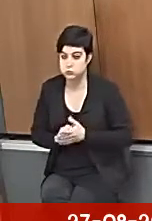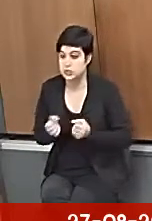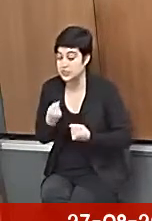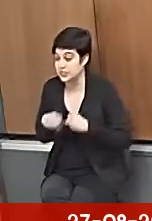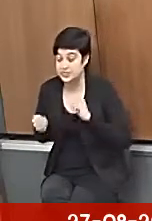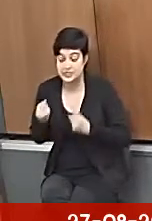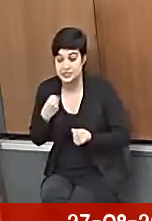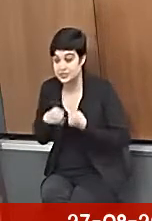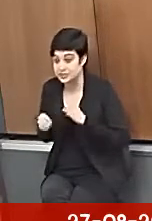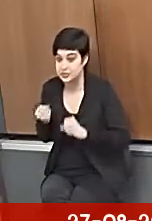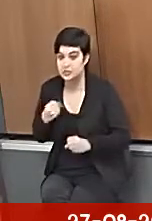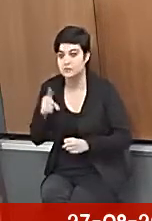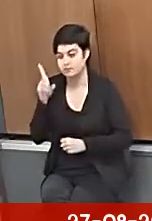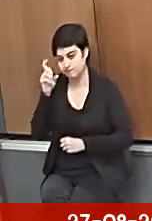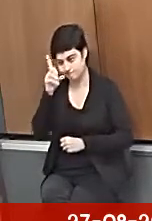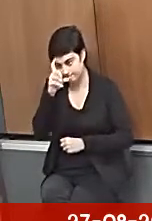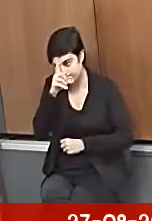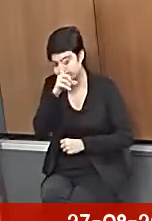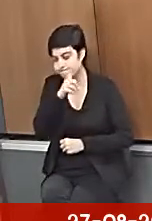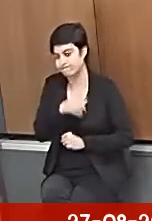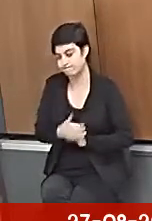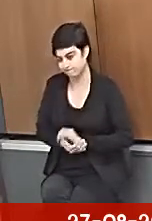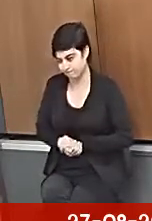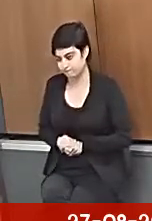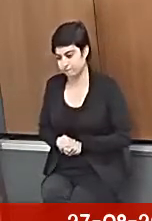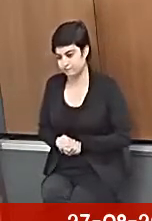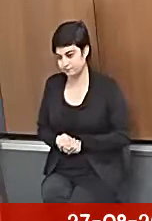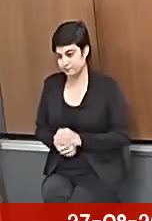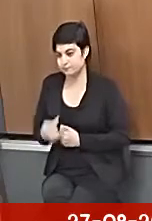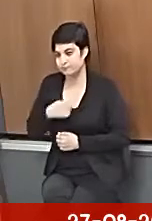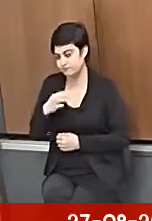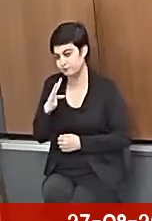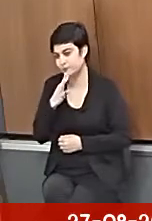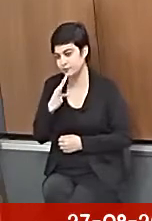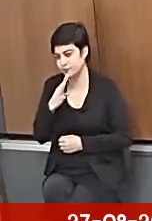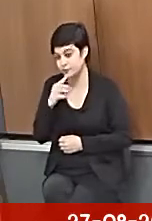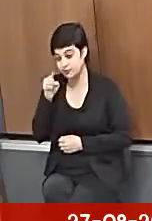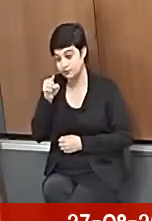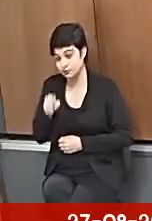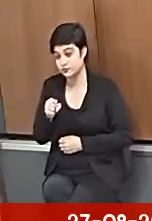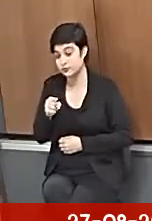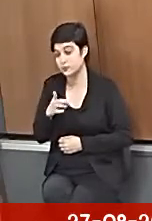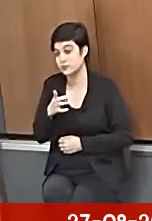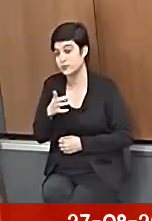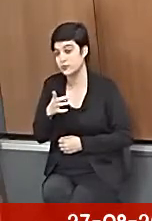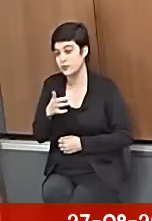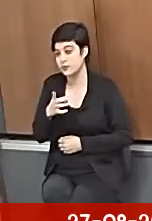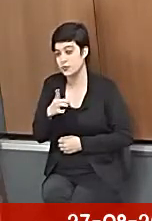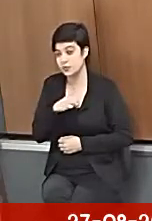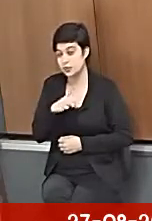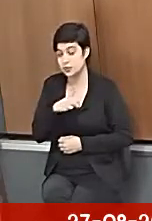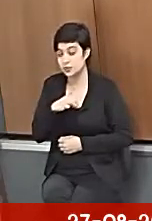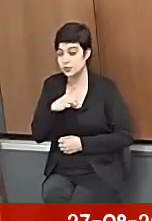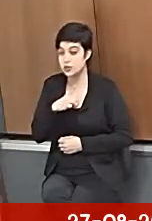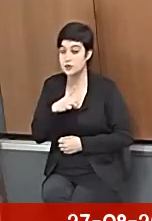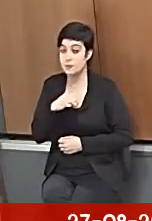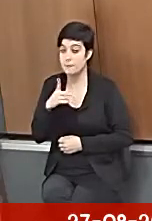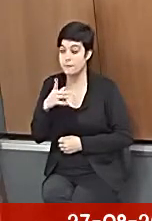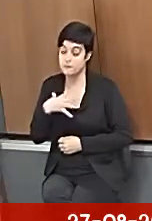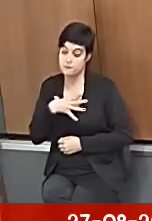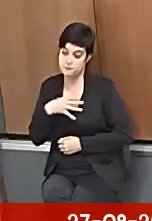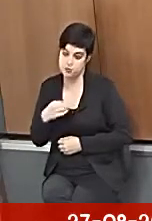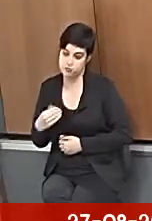a família sabe bem distante 2 falando aqui com o professor que é pai de uma criança que tenha idéia é